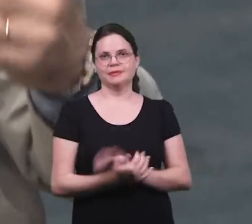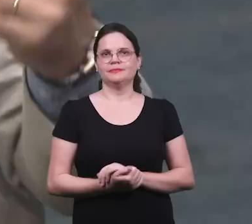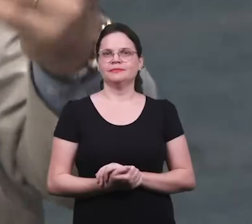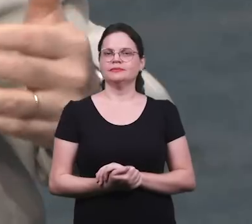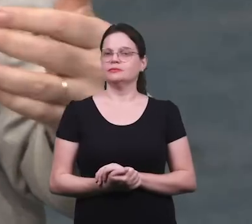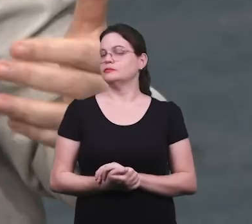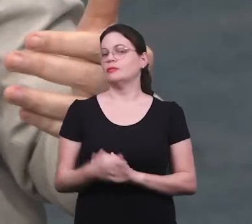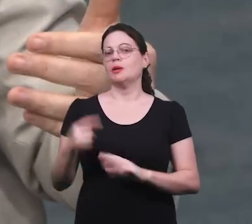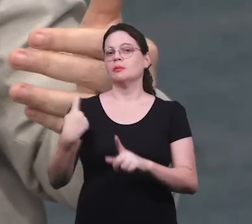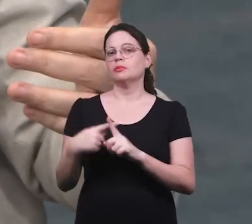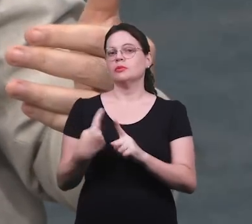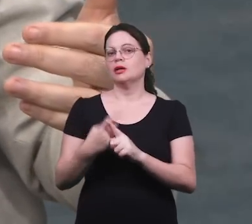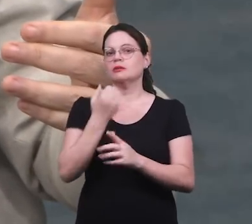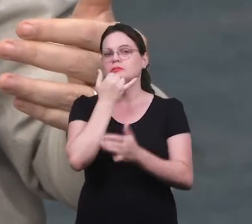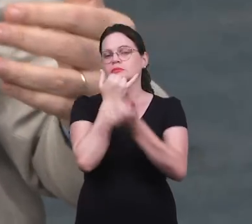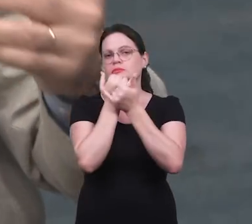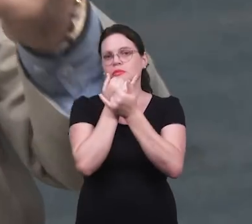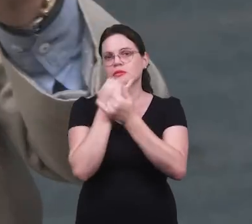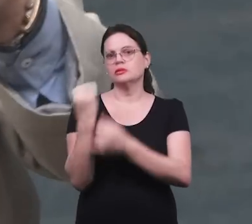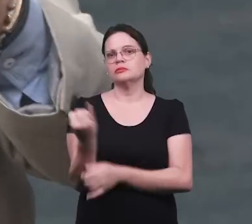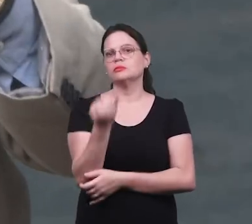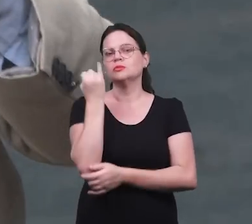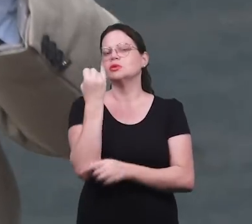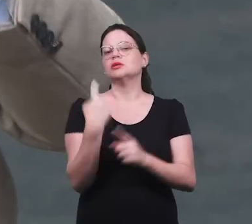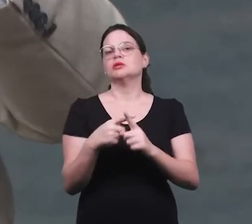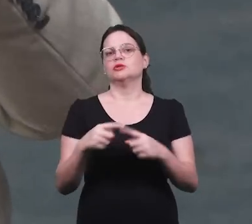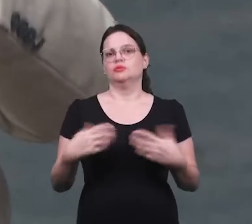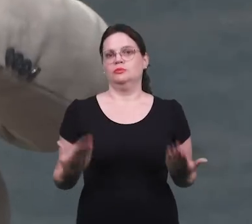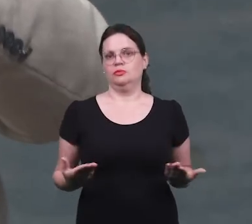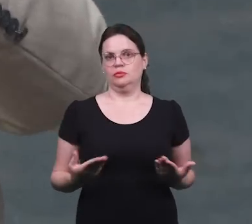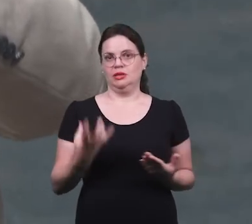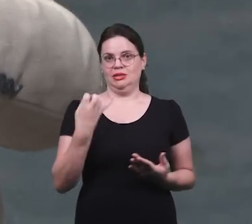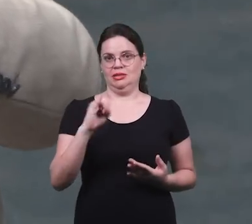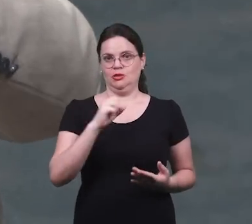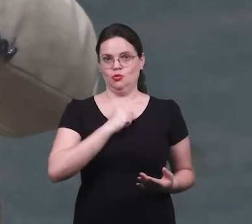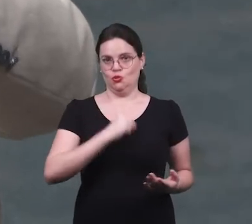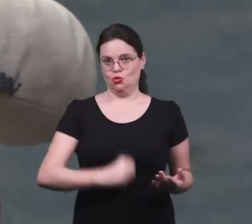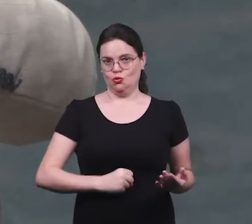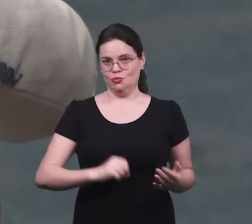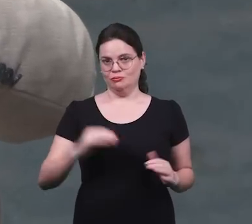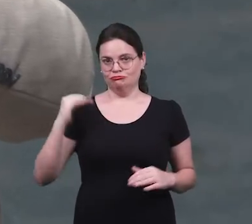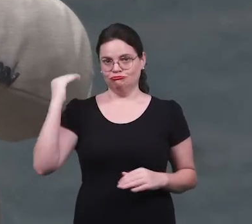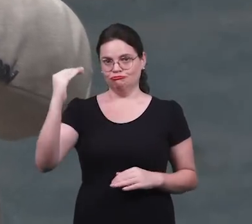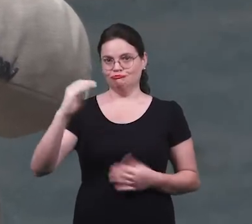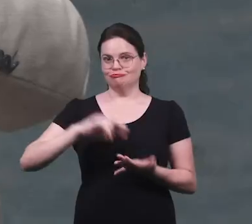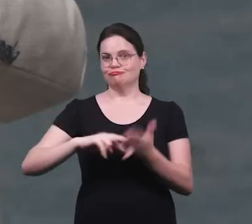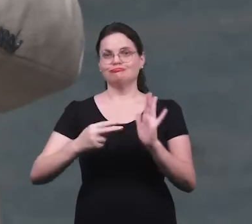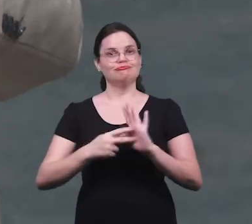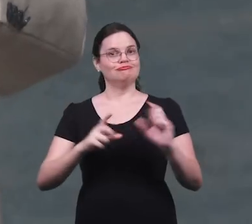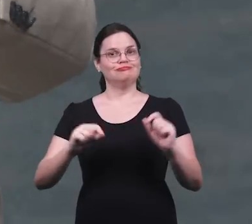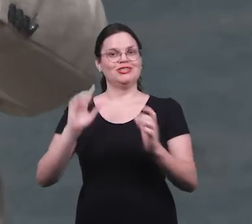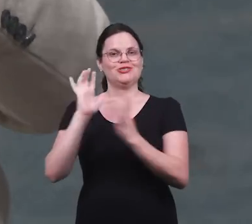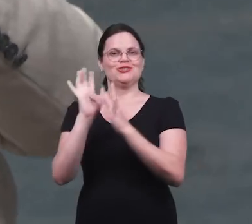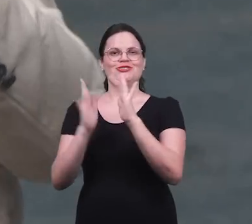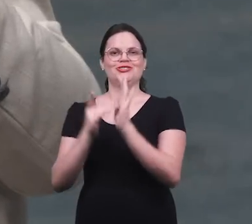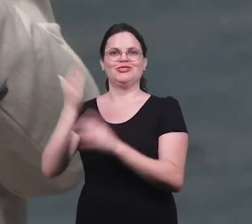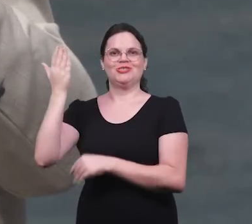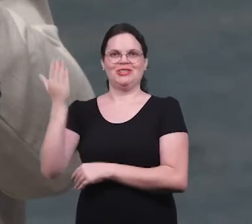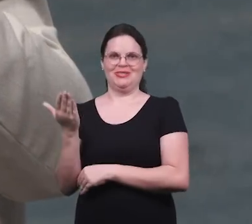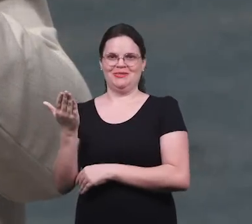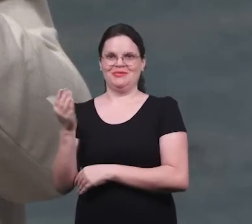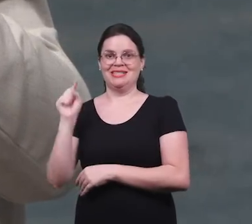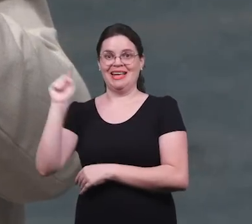o perdão é importante para nós? Porque quando o sumo sacerdote, que é o Senhor Jesus, ele aparecer